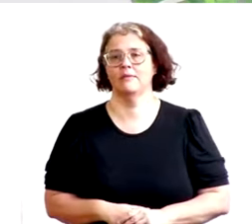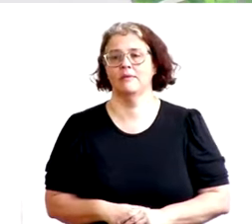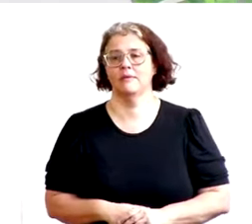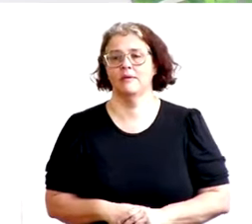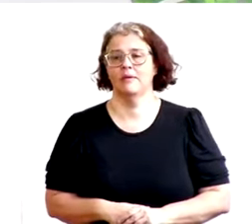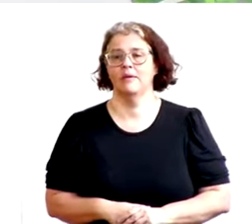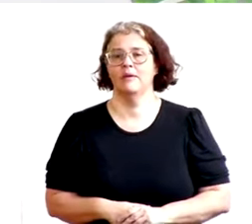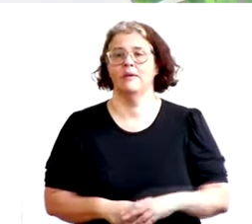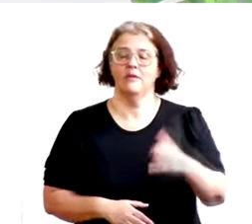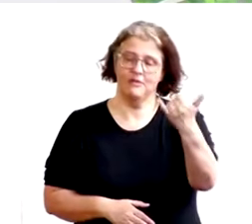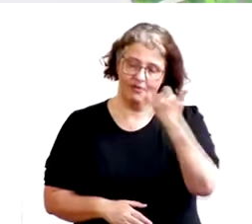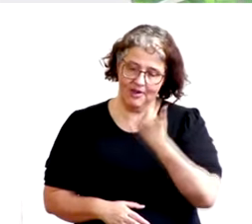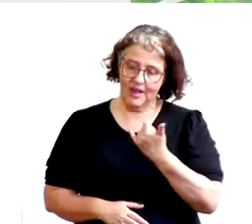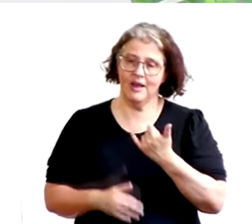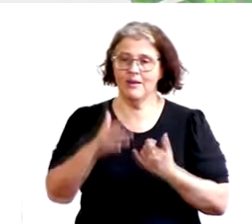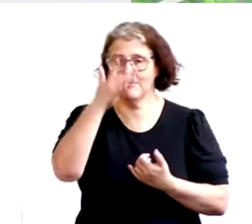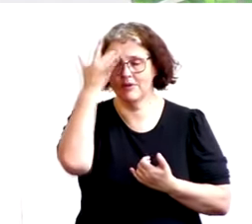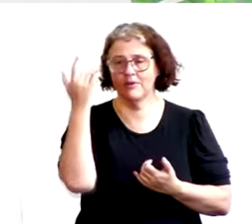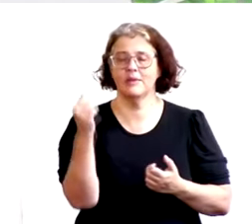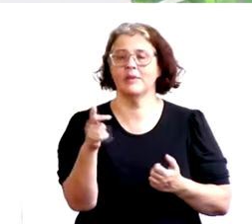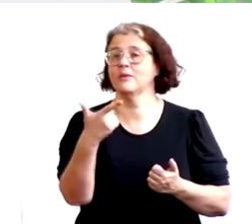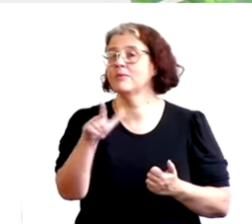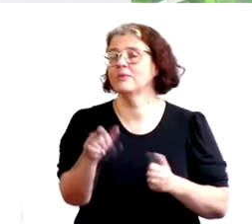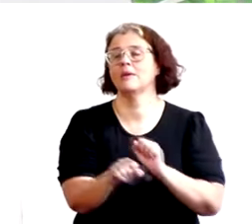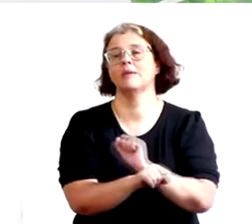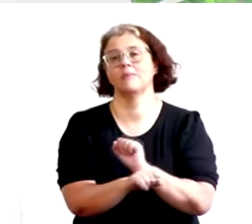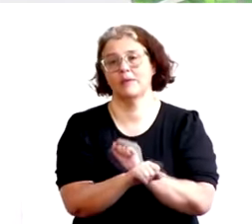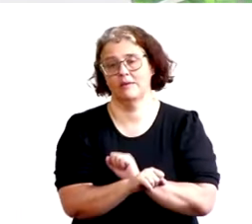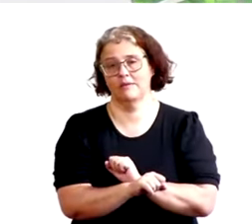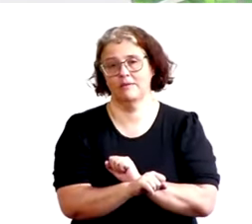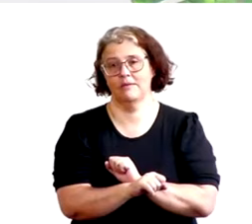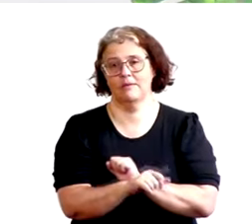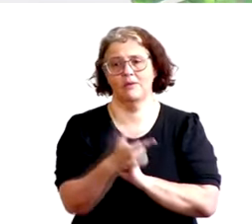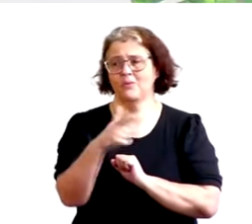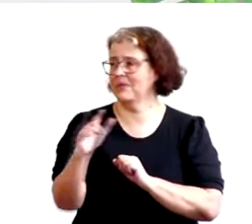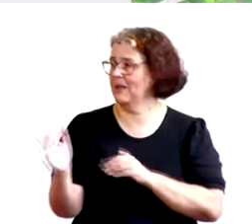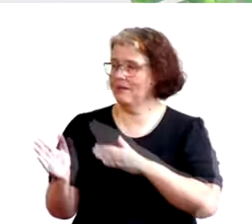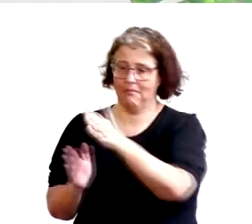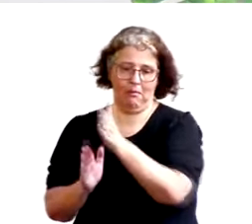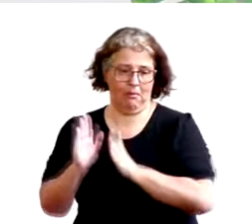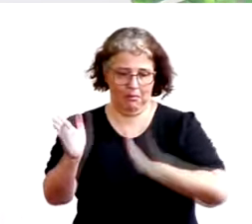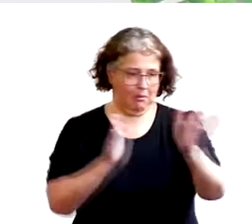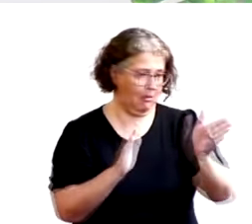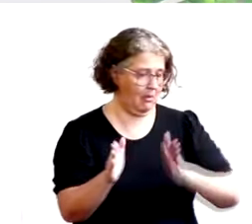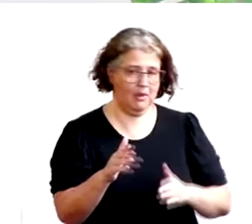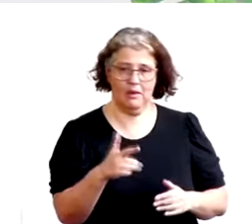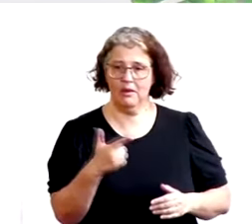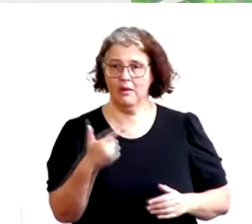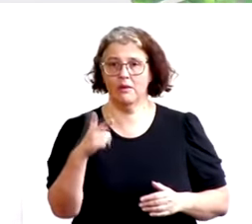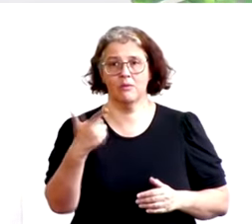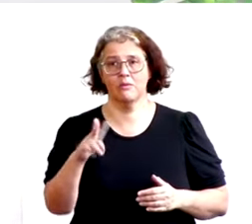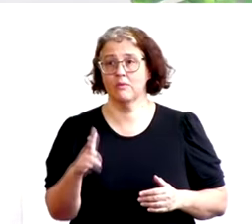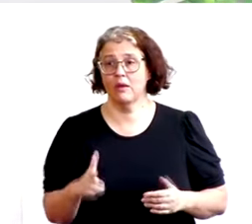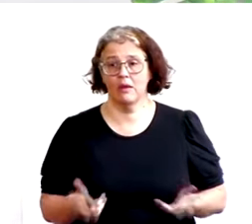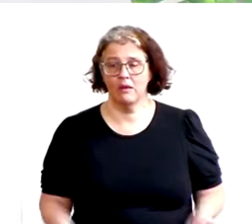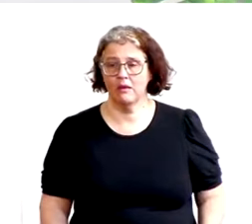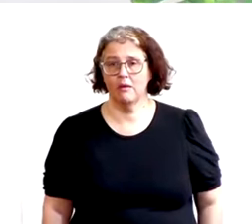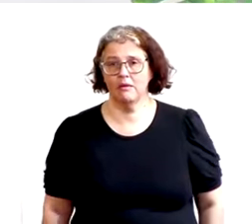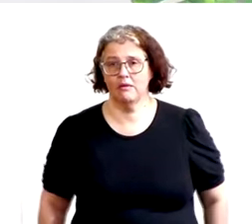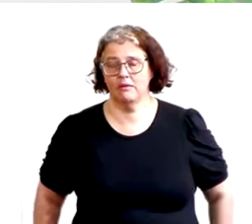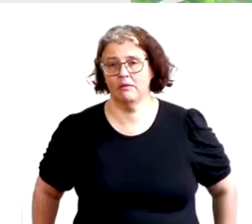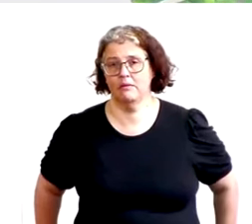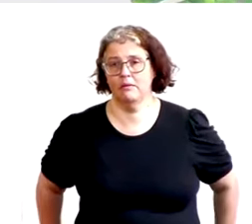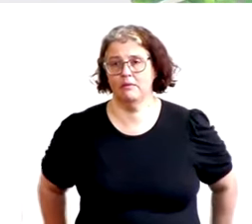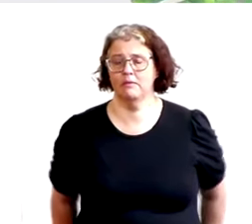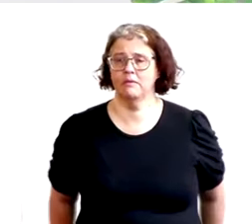pessoas que não têm Esperança não tem para onde correr não tem Porto Seguro elas vão se